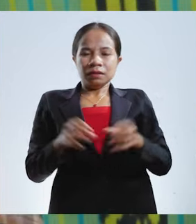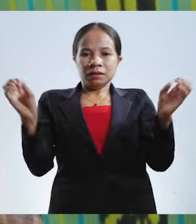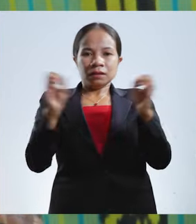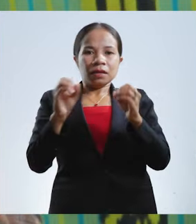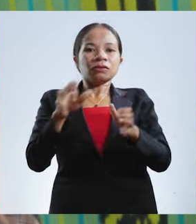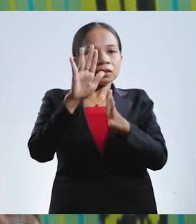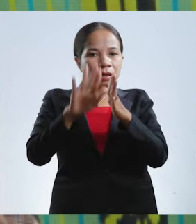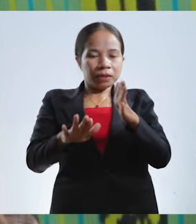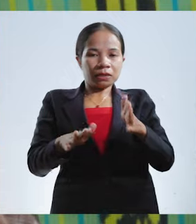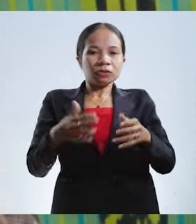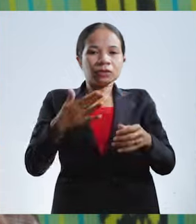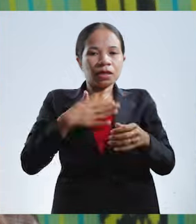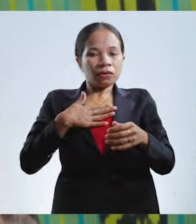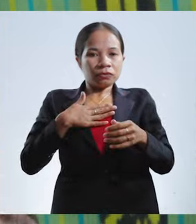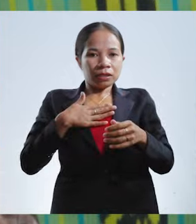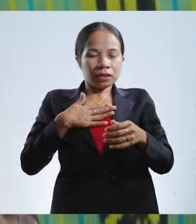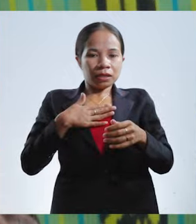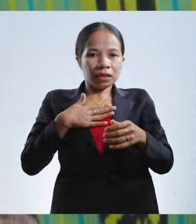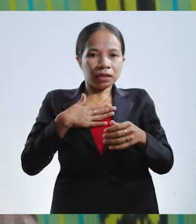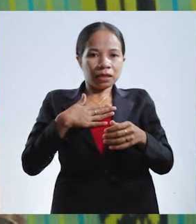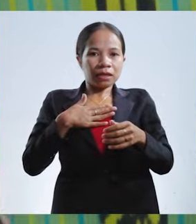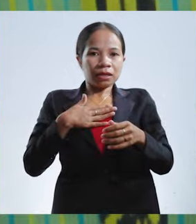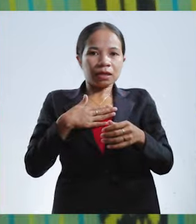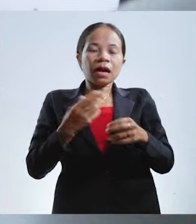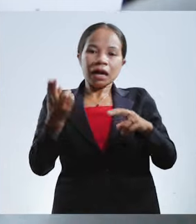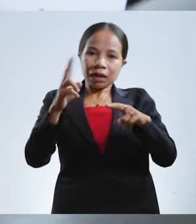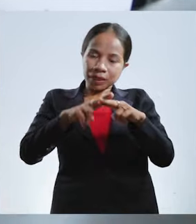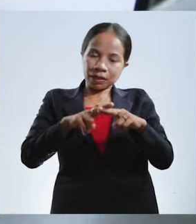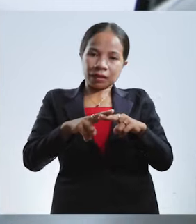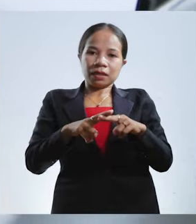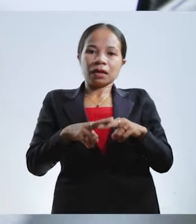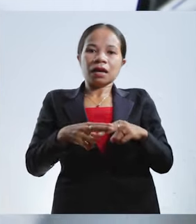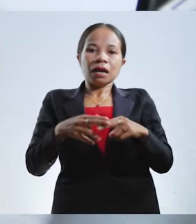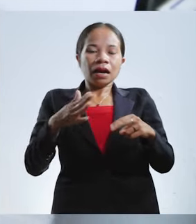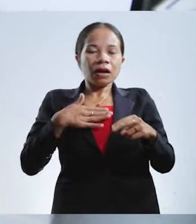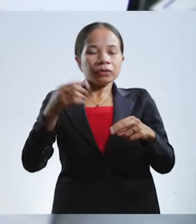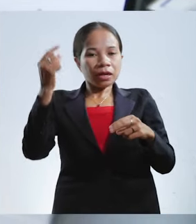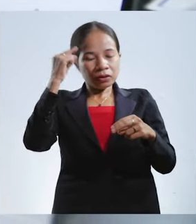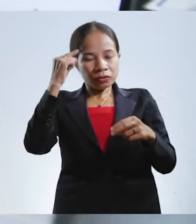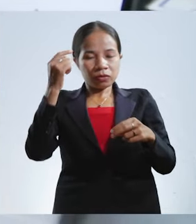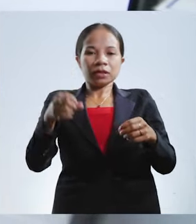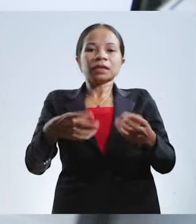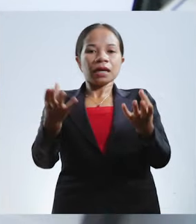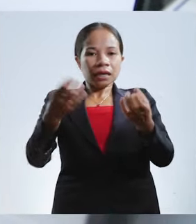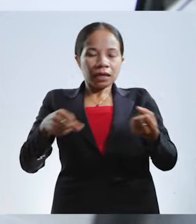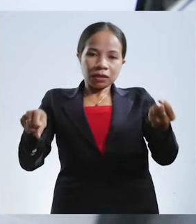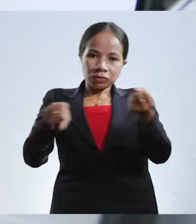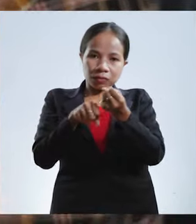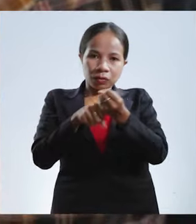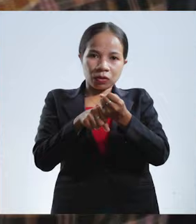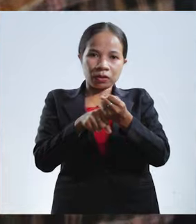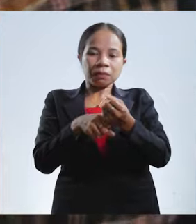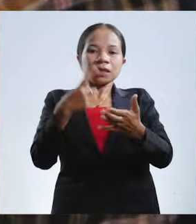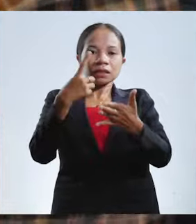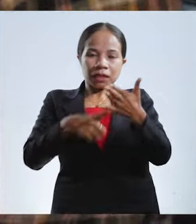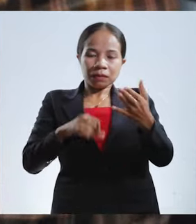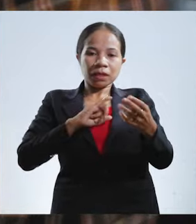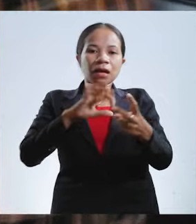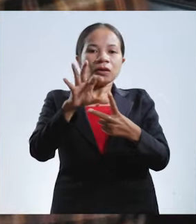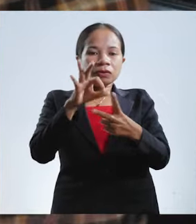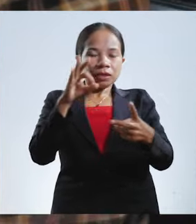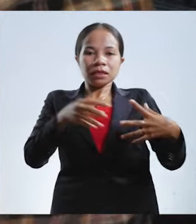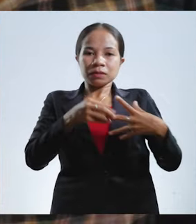Laos, amino sone pasang, amino tahun ni pasang hari bele hakarat kontribusi. Ba are neve ma kau